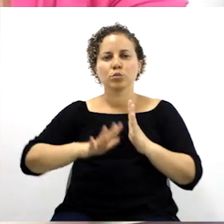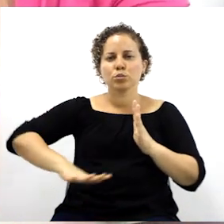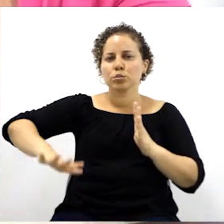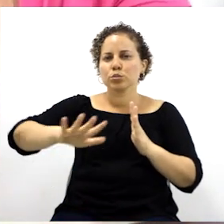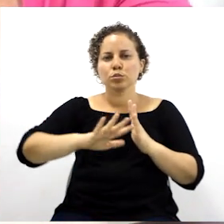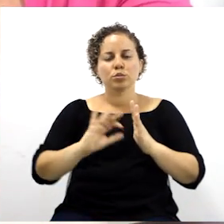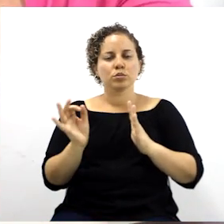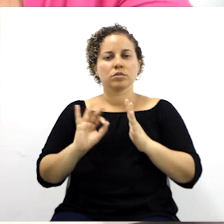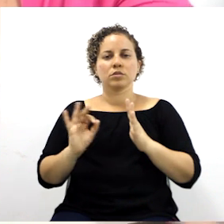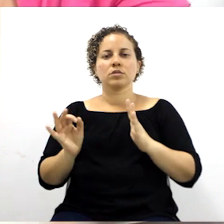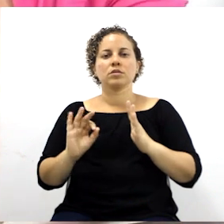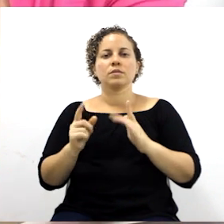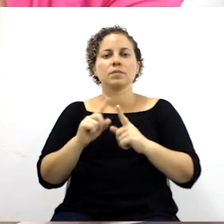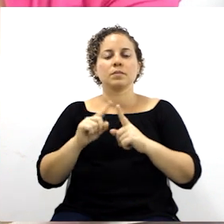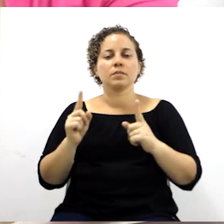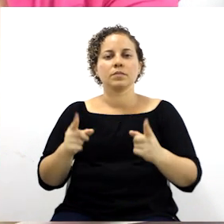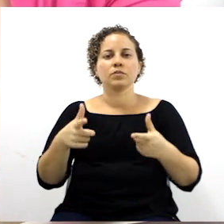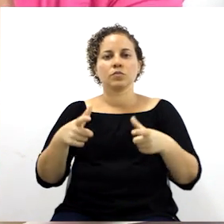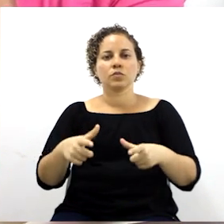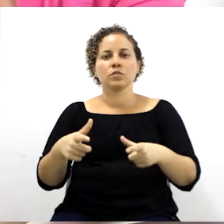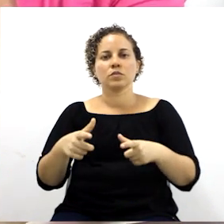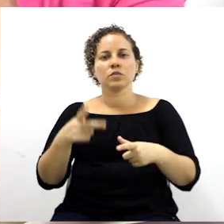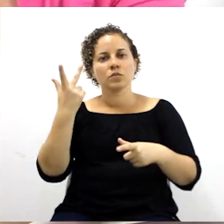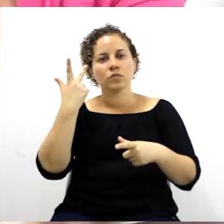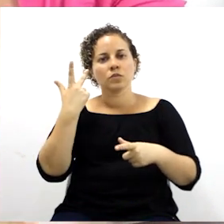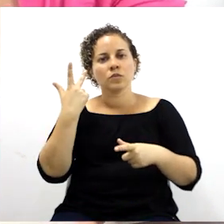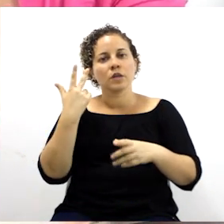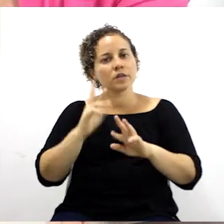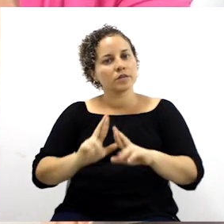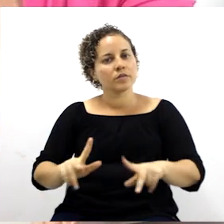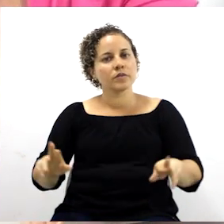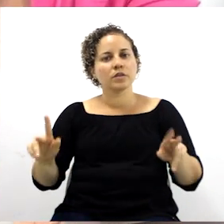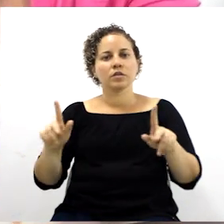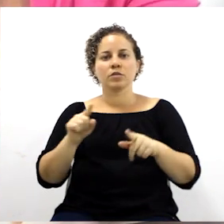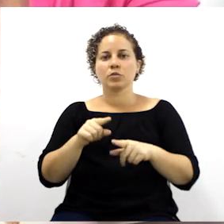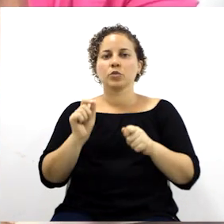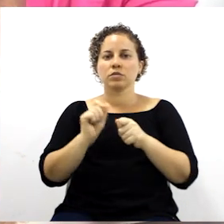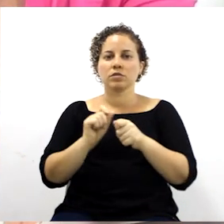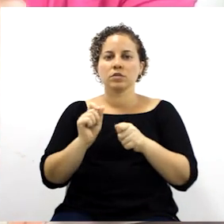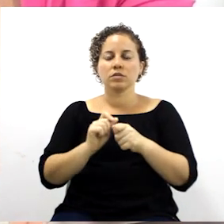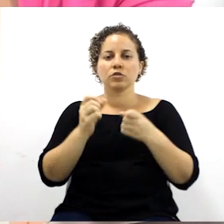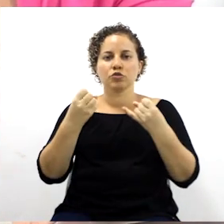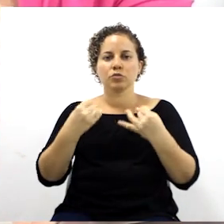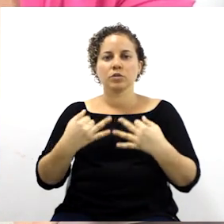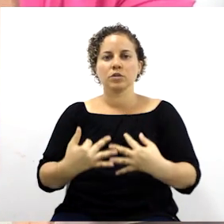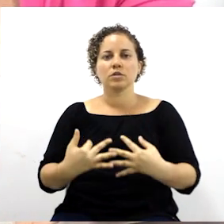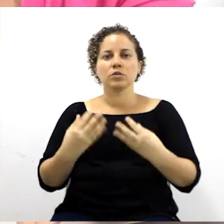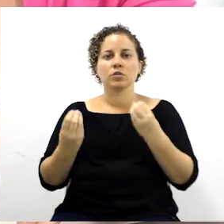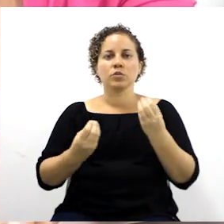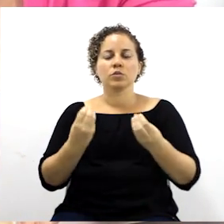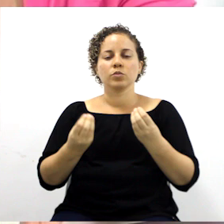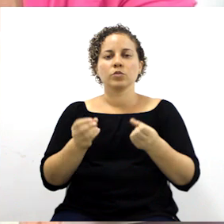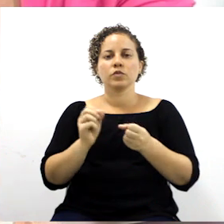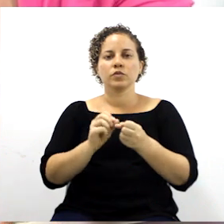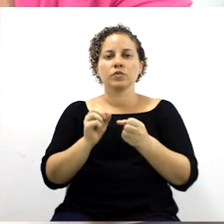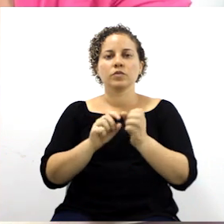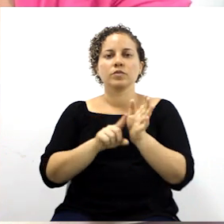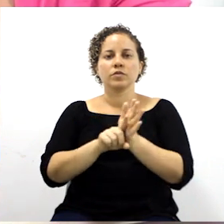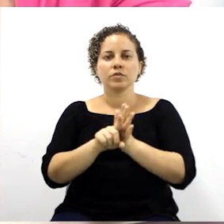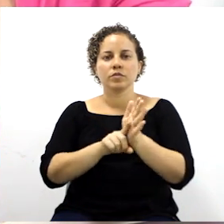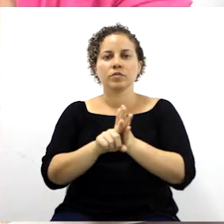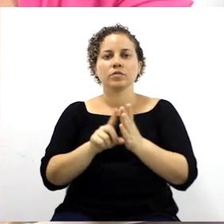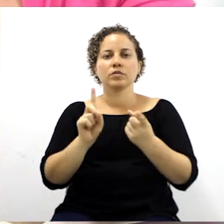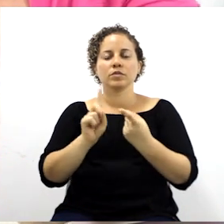por exemplo, uma seção de obra rara. Então, ela poderia fazer um folheto explicando como é que aquelas obras podem ser